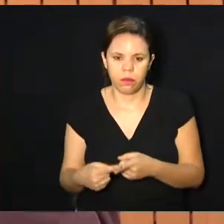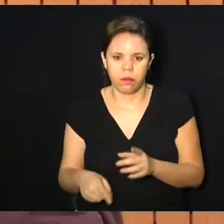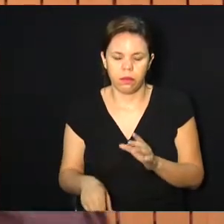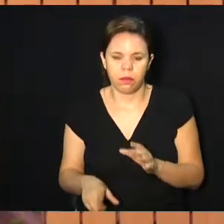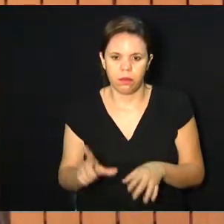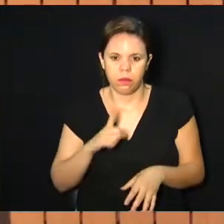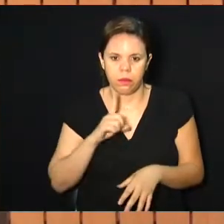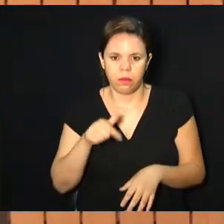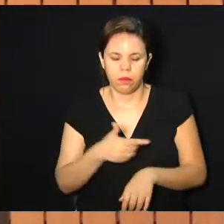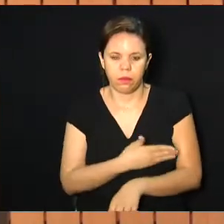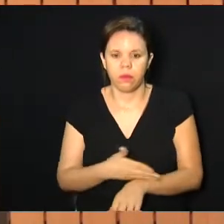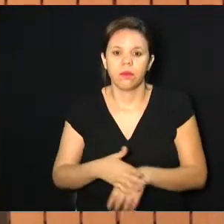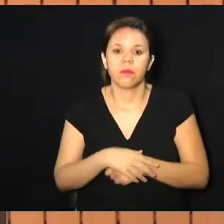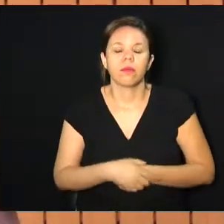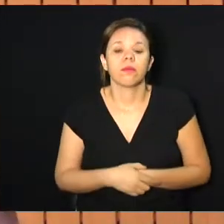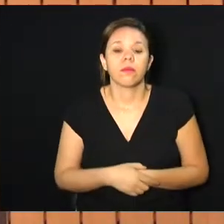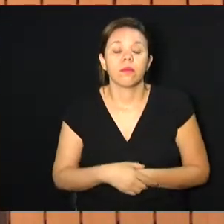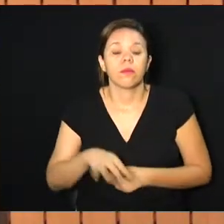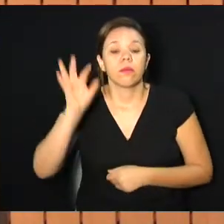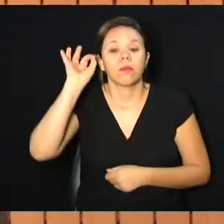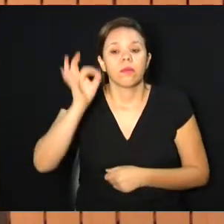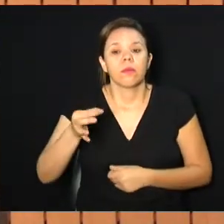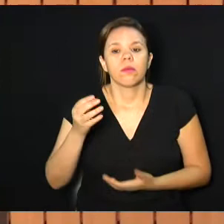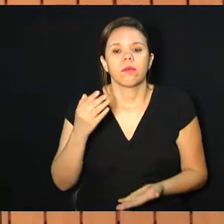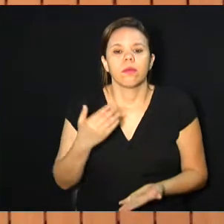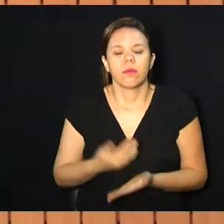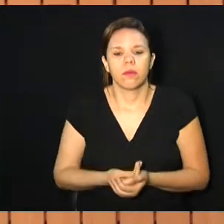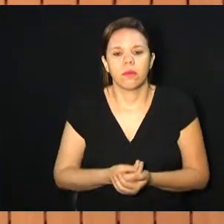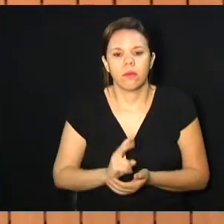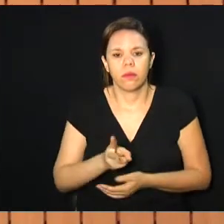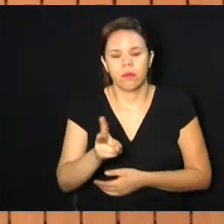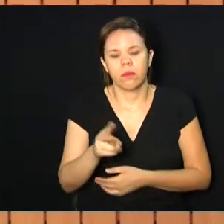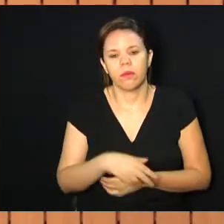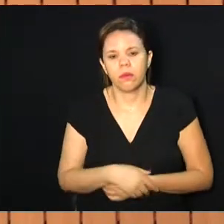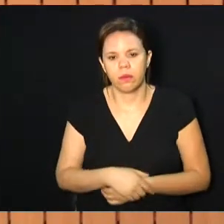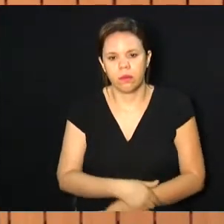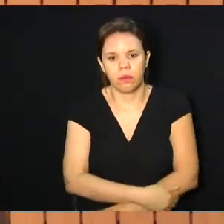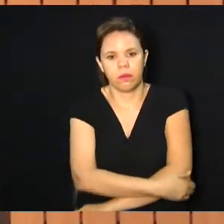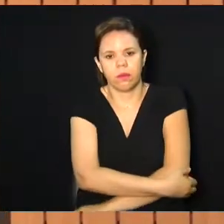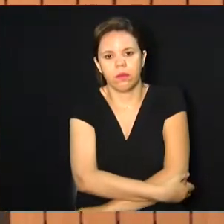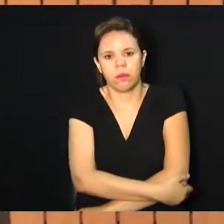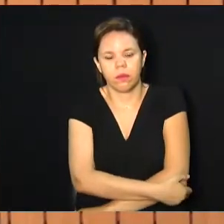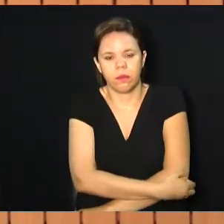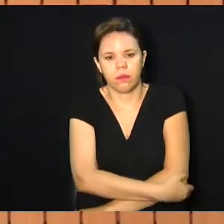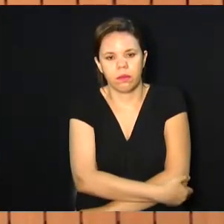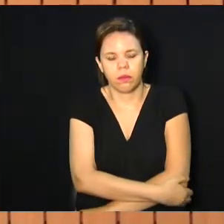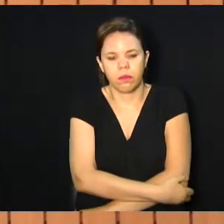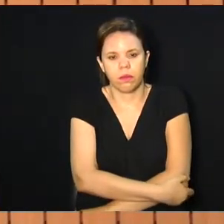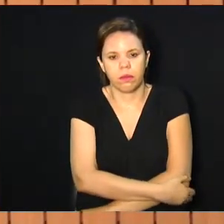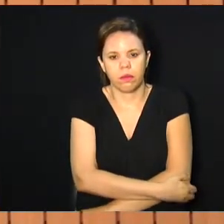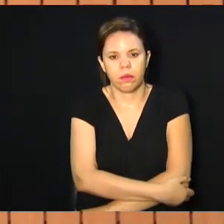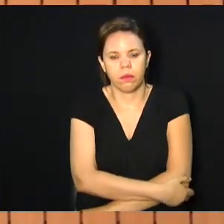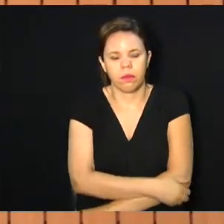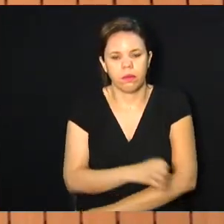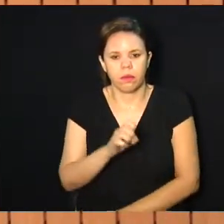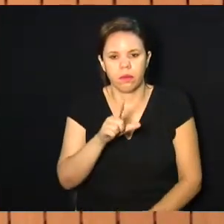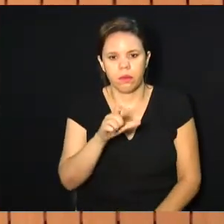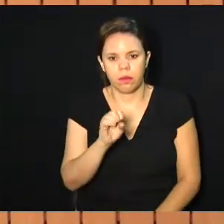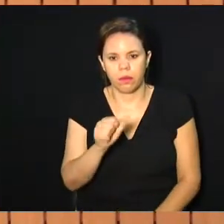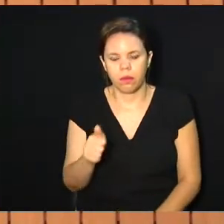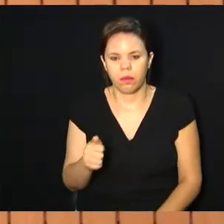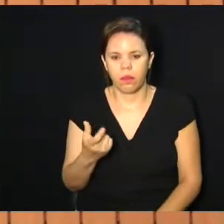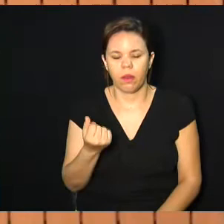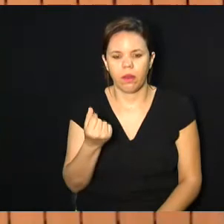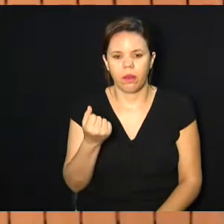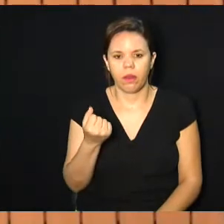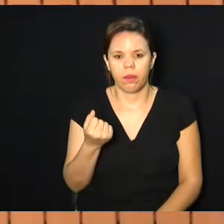esse costume de certeza de que vai continuar. Esqueci uma pergunta da Elisa sobre a questão do